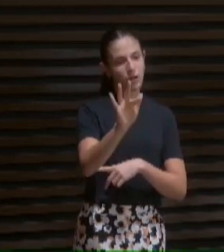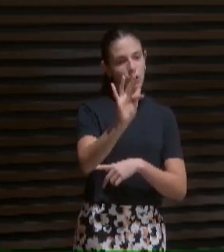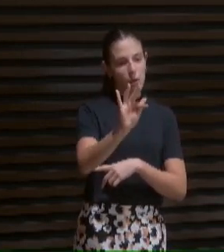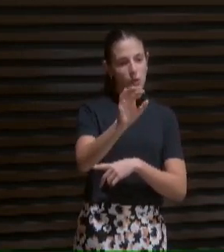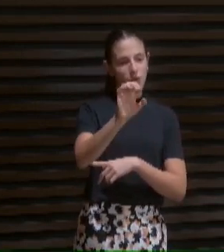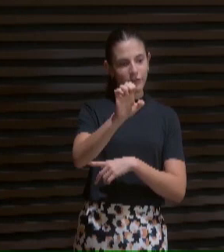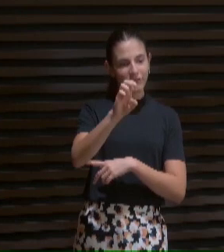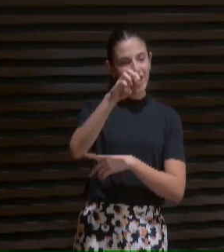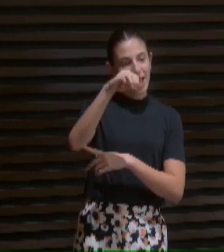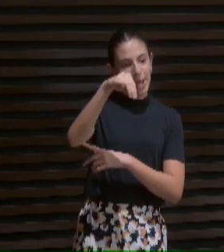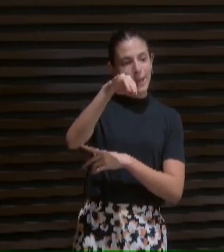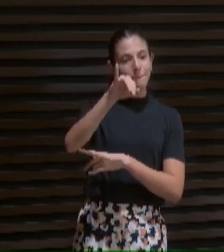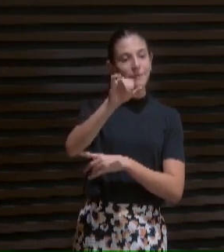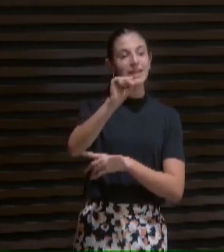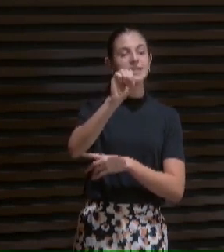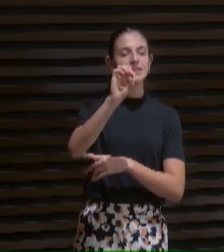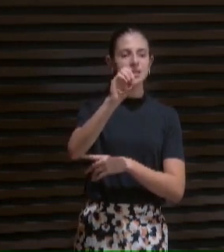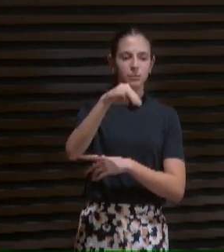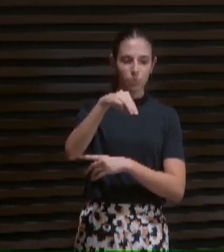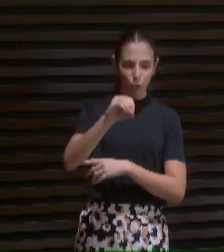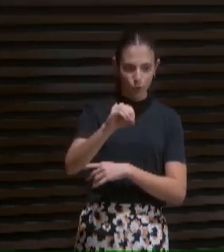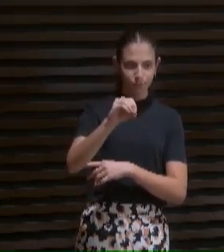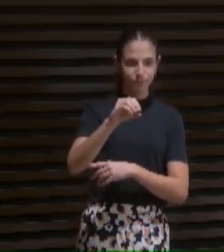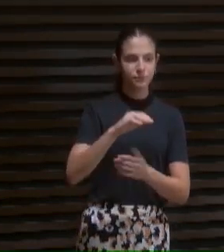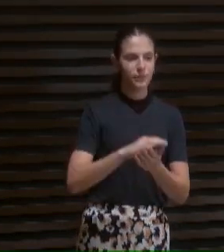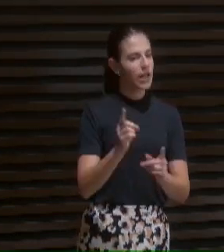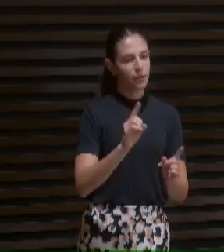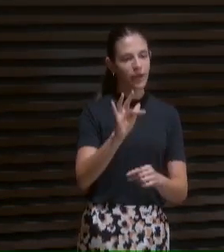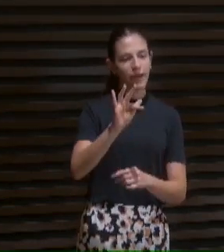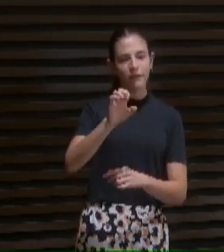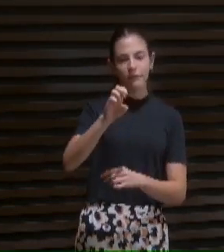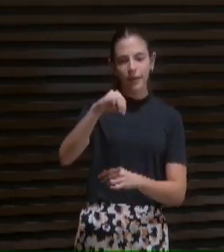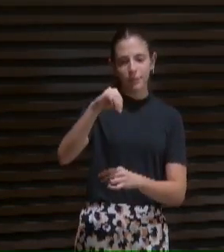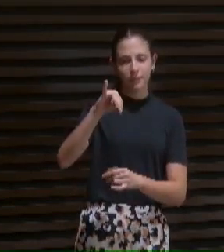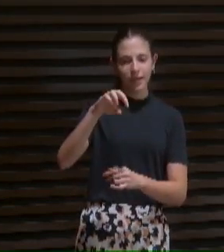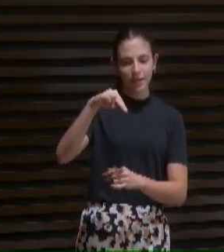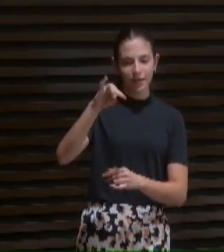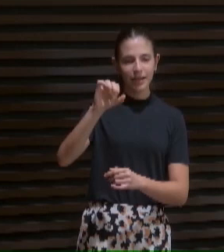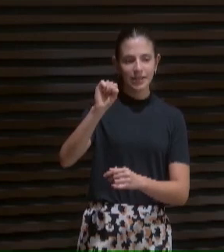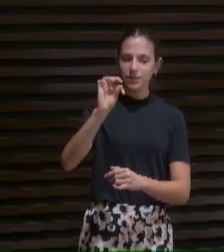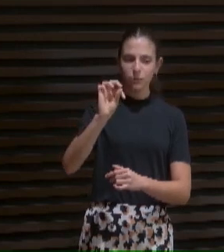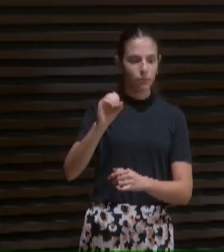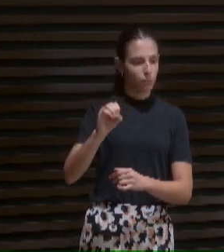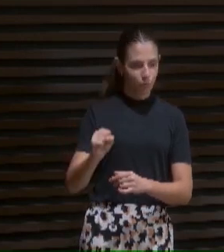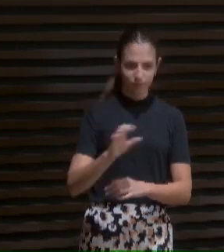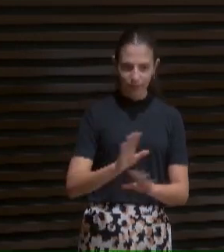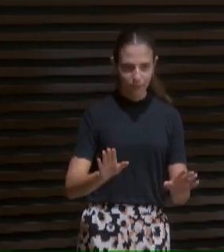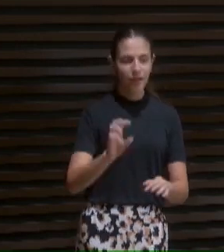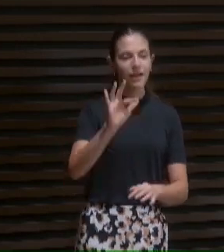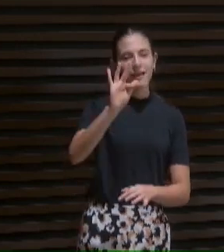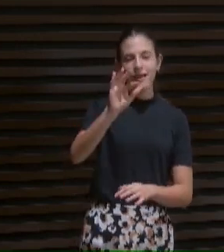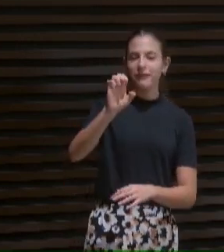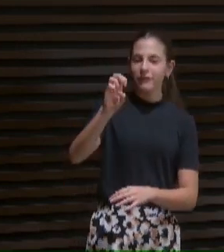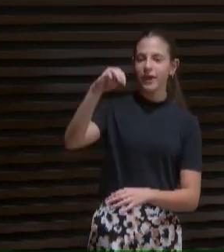feminismo, não é feminismo. O antimachismo dentro desse